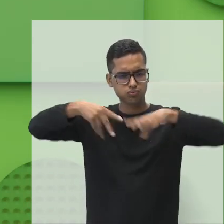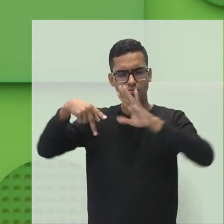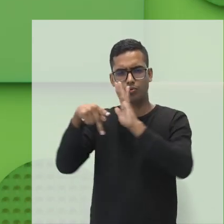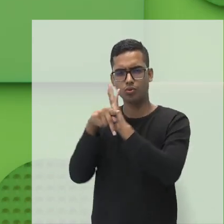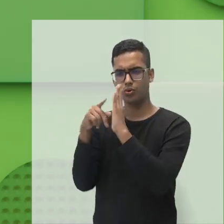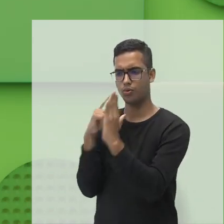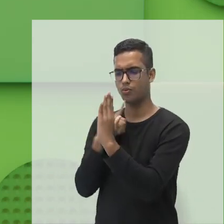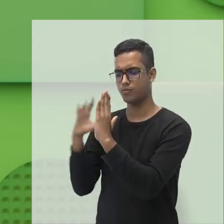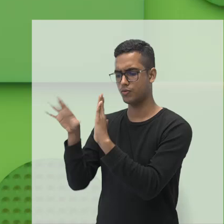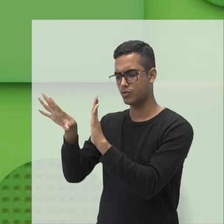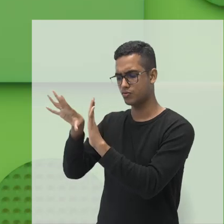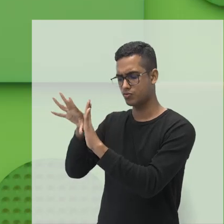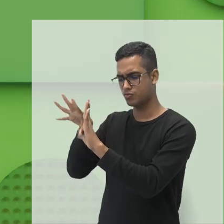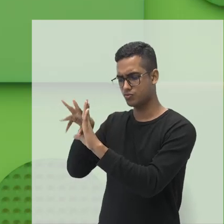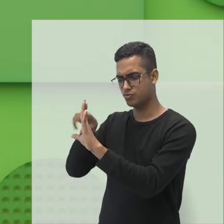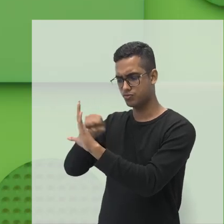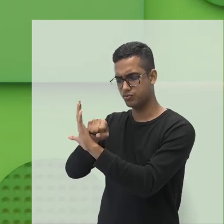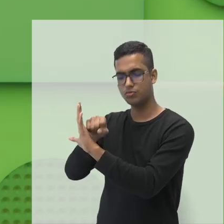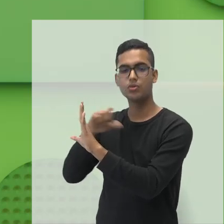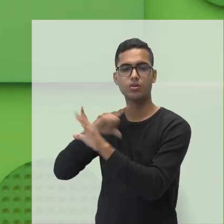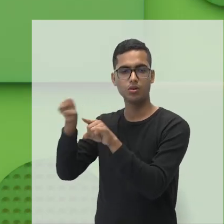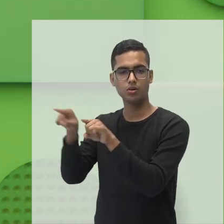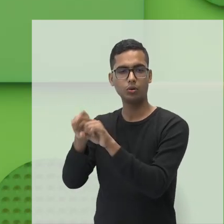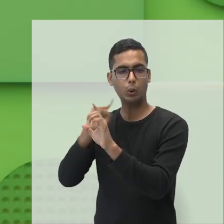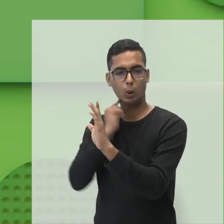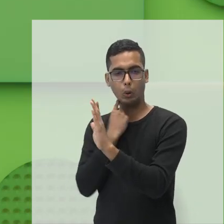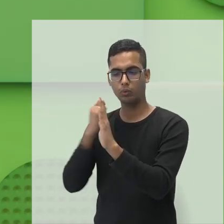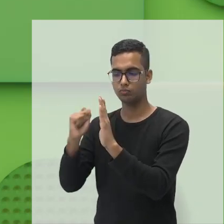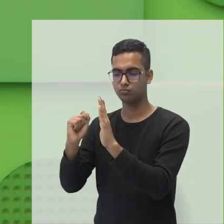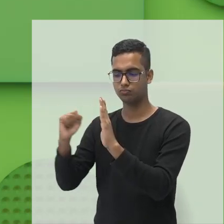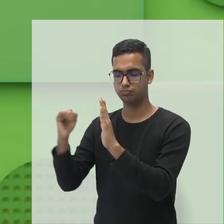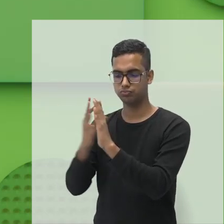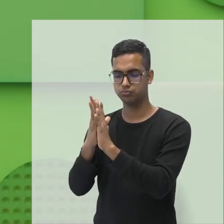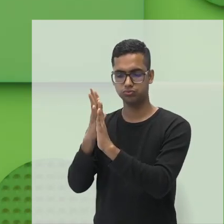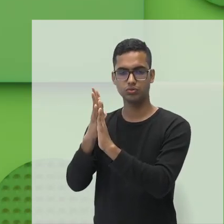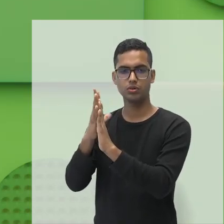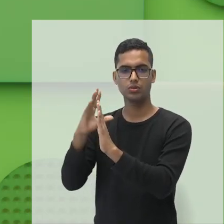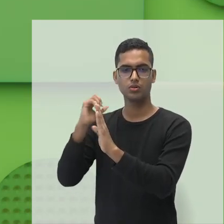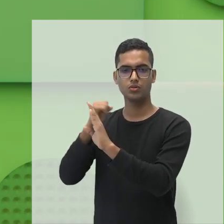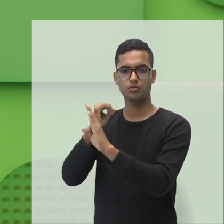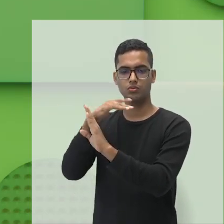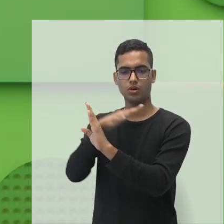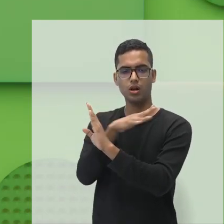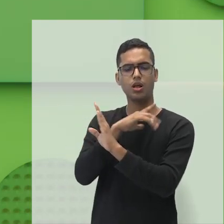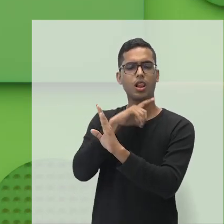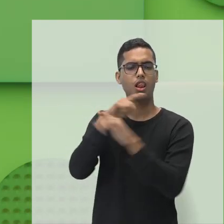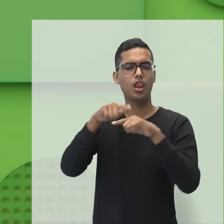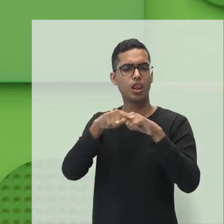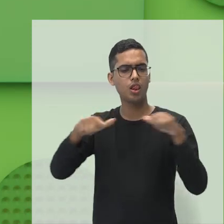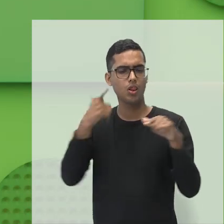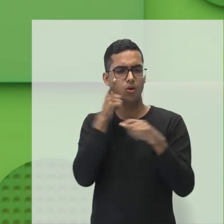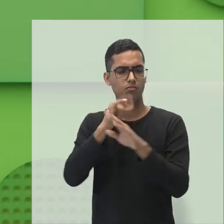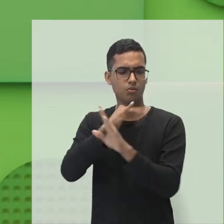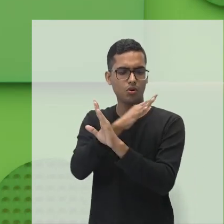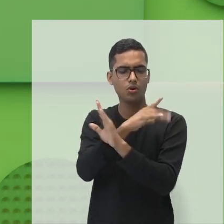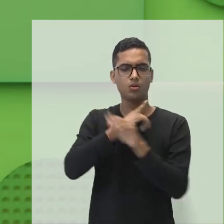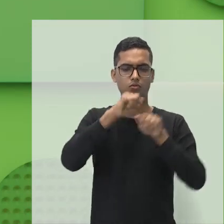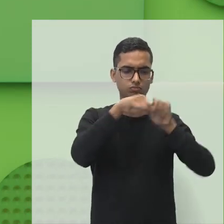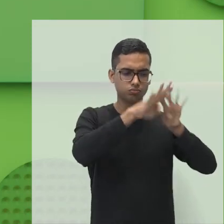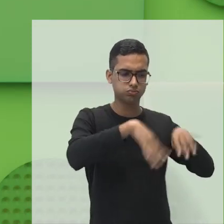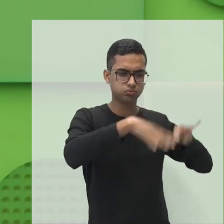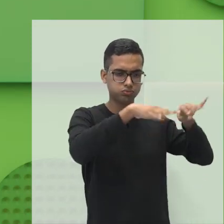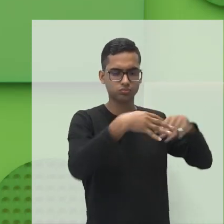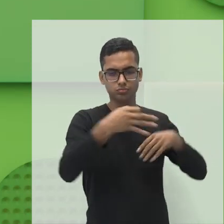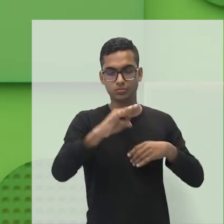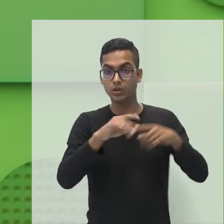de ar-condicionado também faz o processo de filtração. Dando continuidade, nós